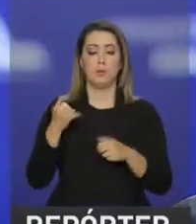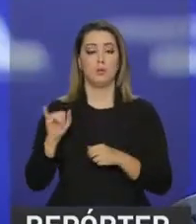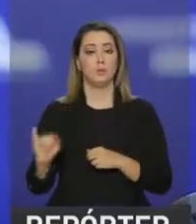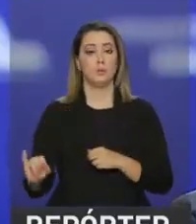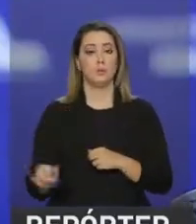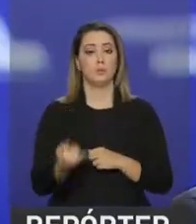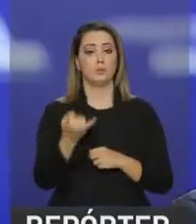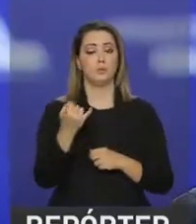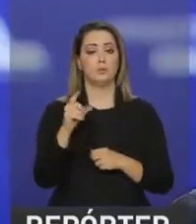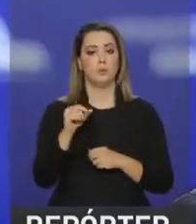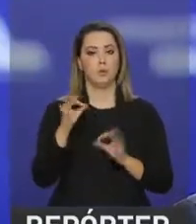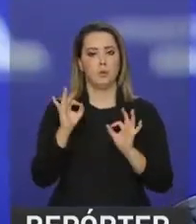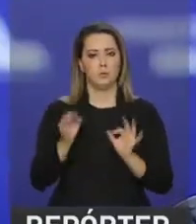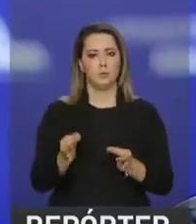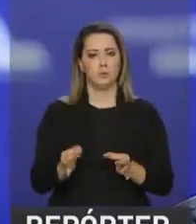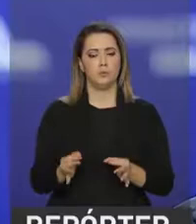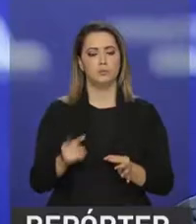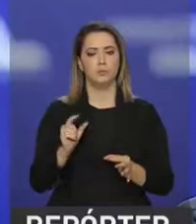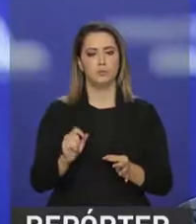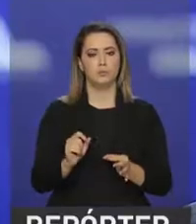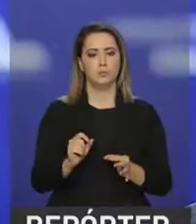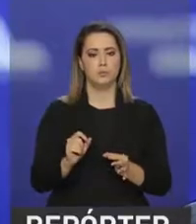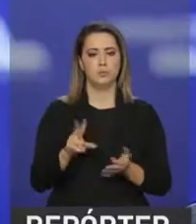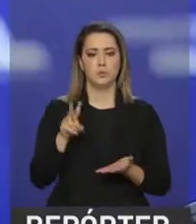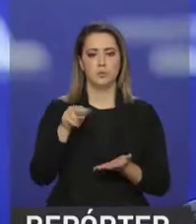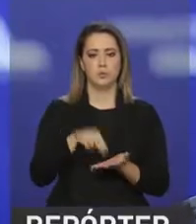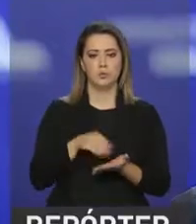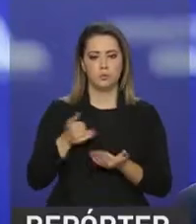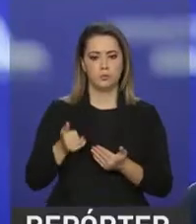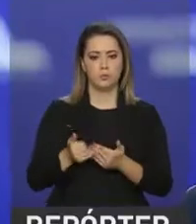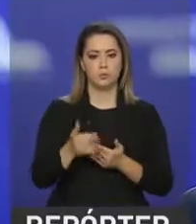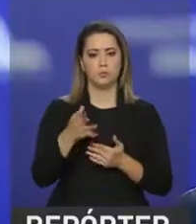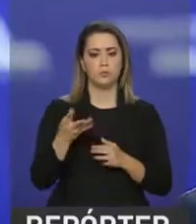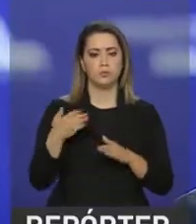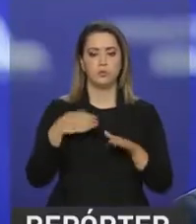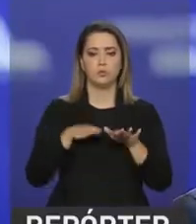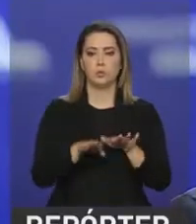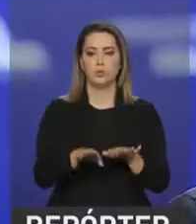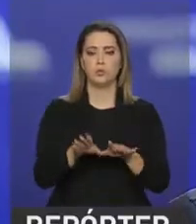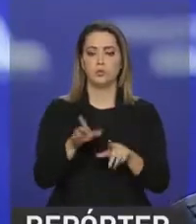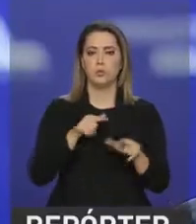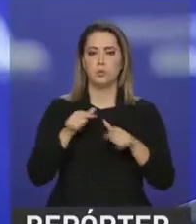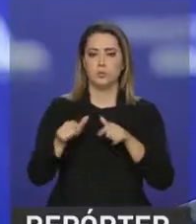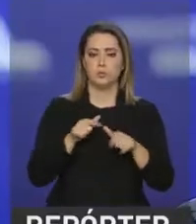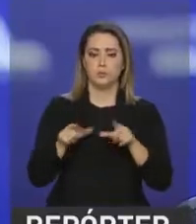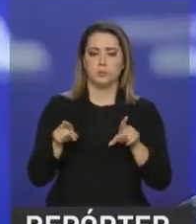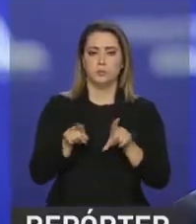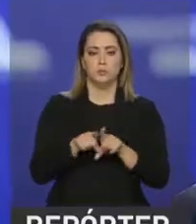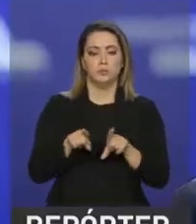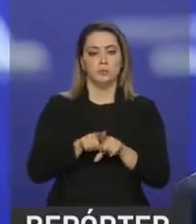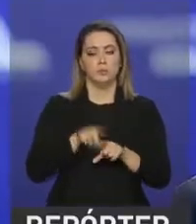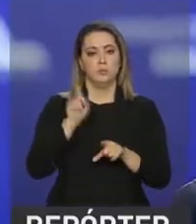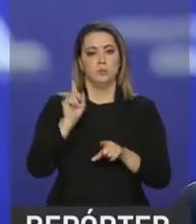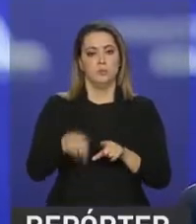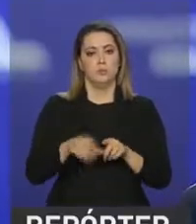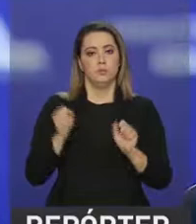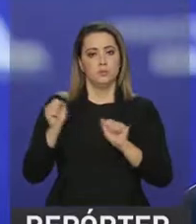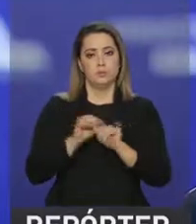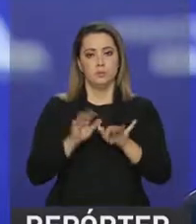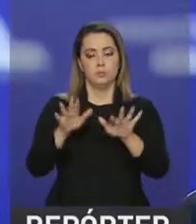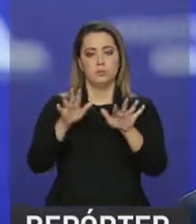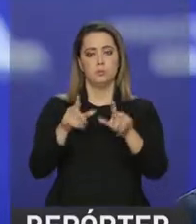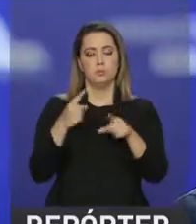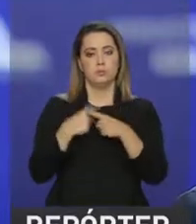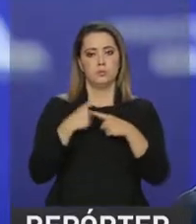mas firmes mais robustas de permanência e de inserção no mercado além do que isso se multiplica